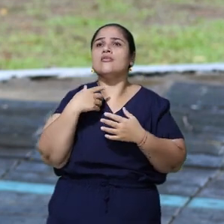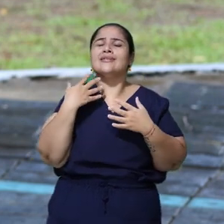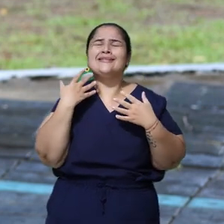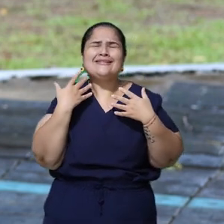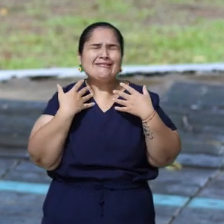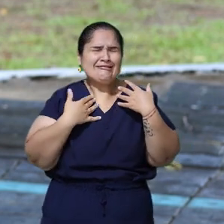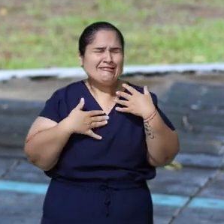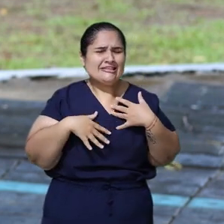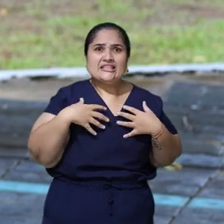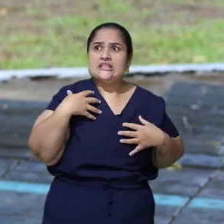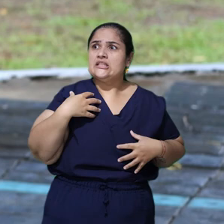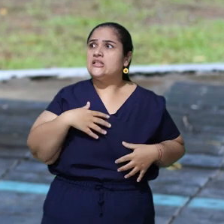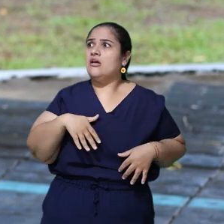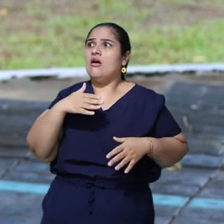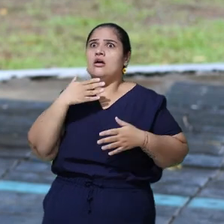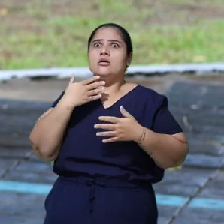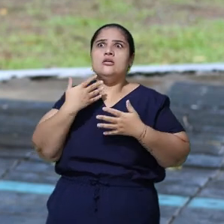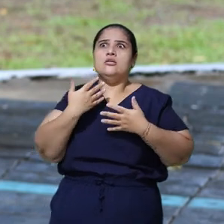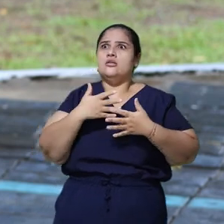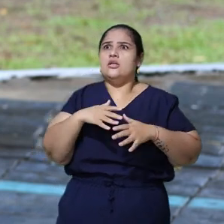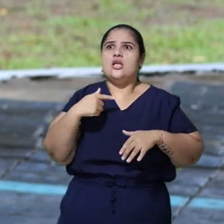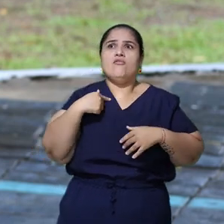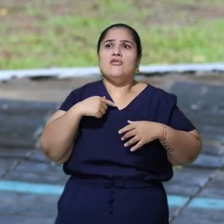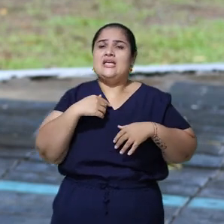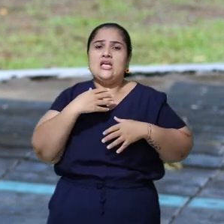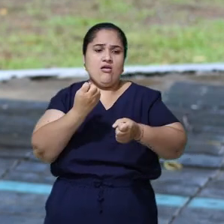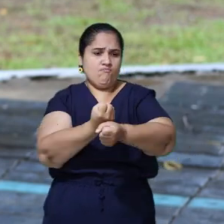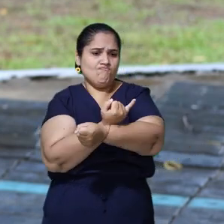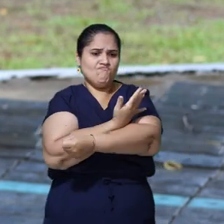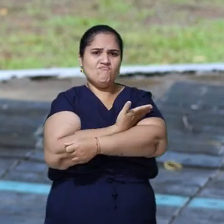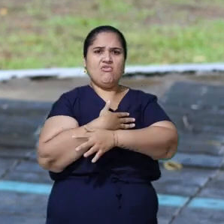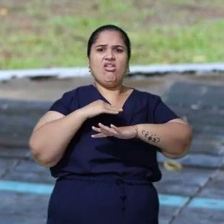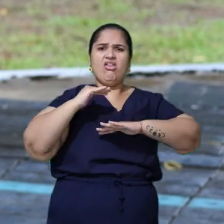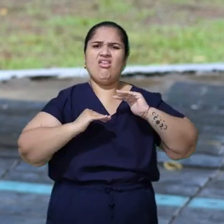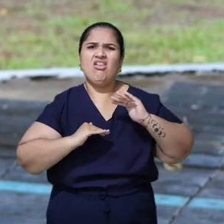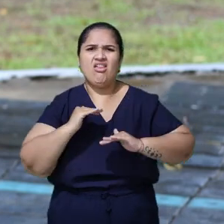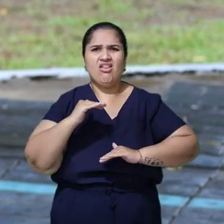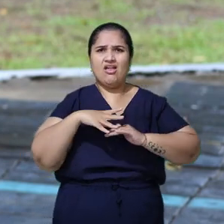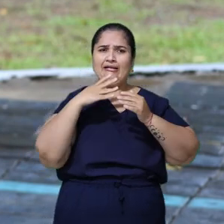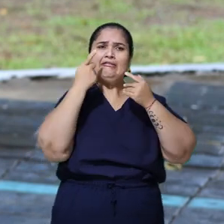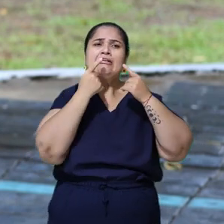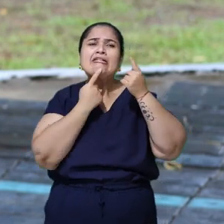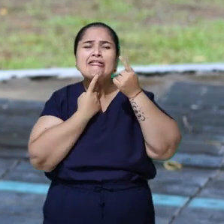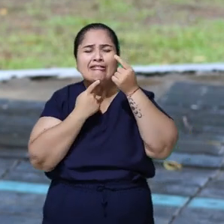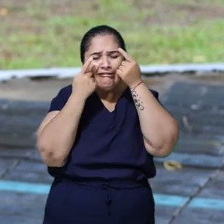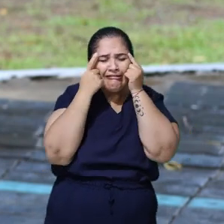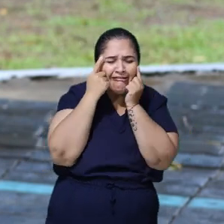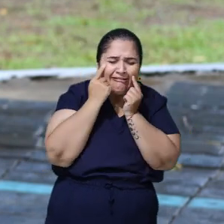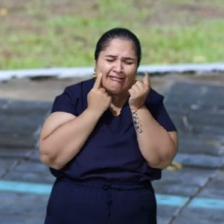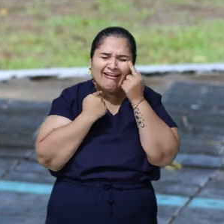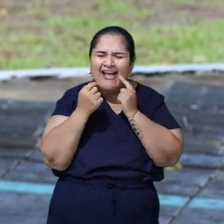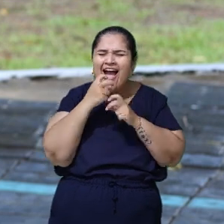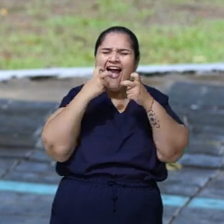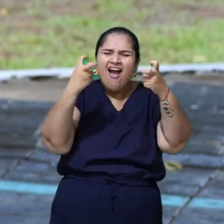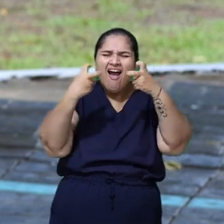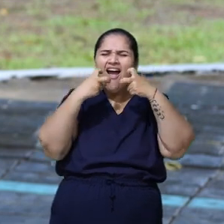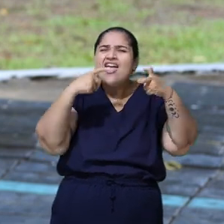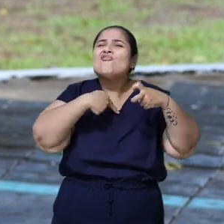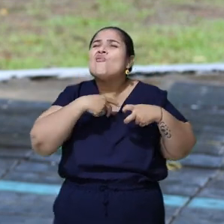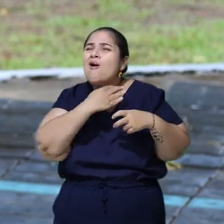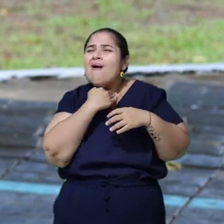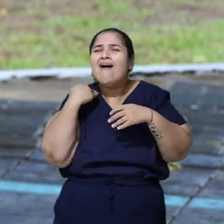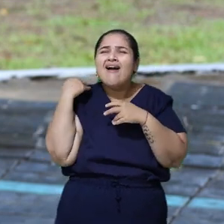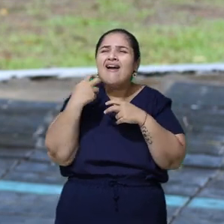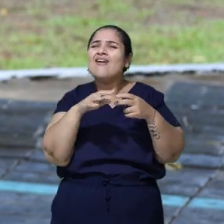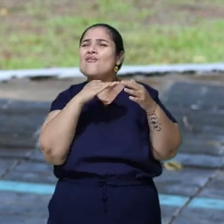tive um desequilíbrio emocional naquele dia, eu comecei a chorar. Só gritava que eu ia morrer, que eu ia morrer, que eu ia morrer. Eu não